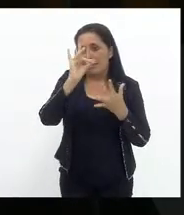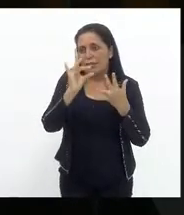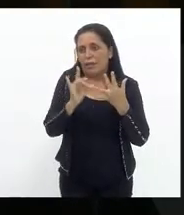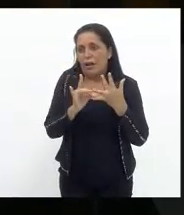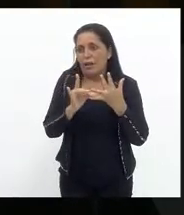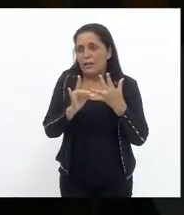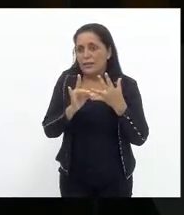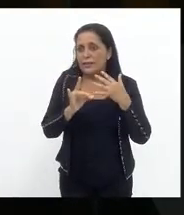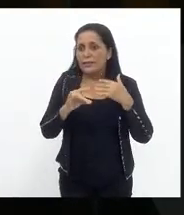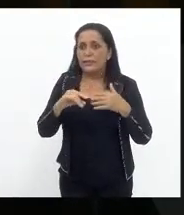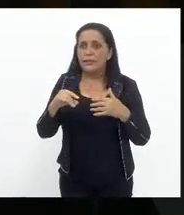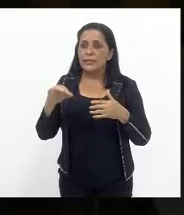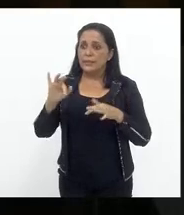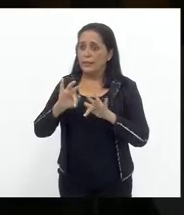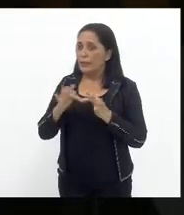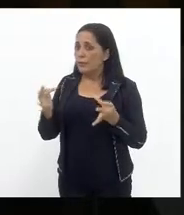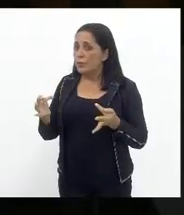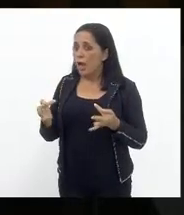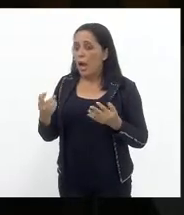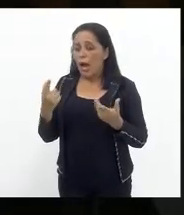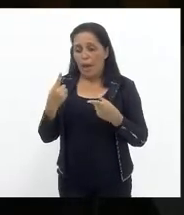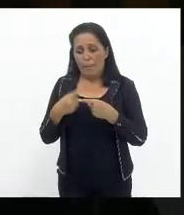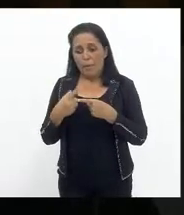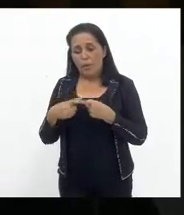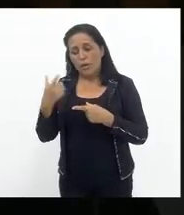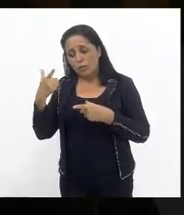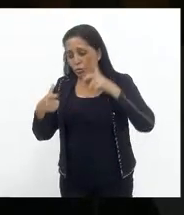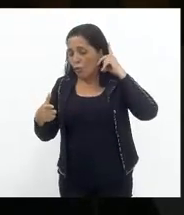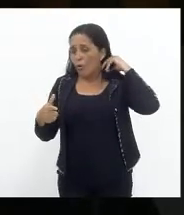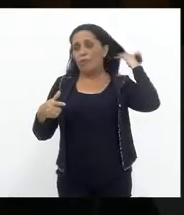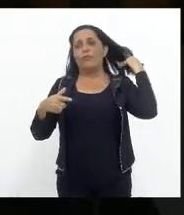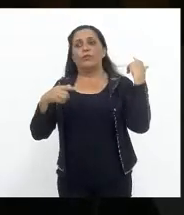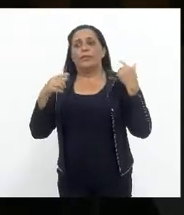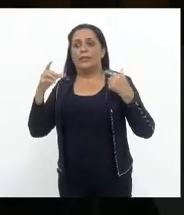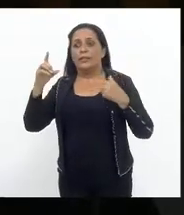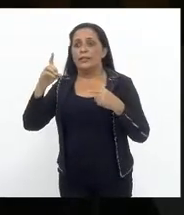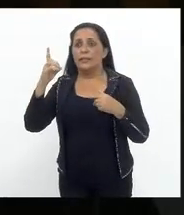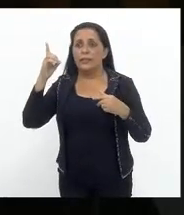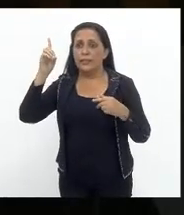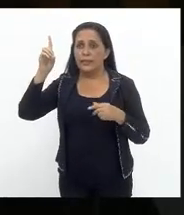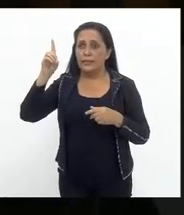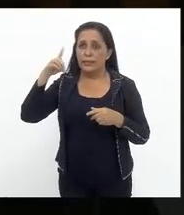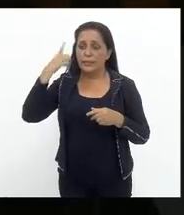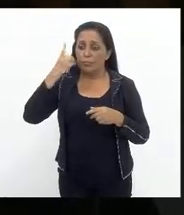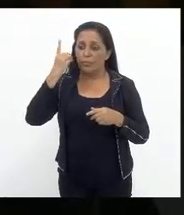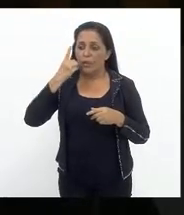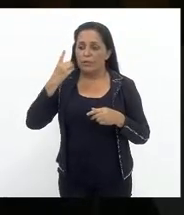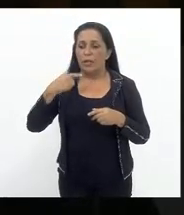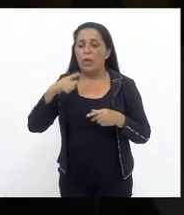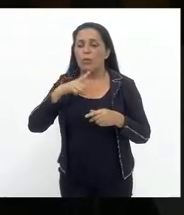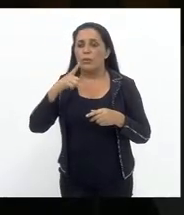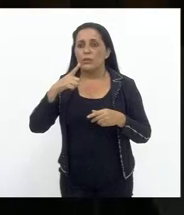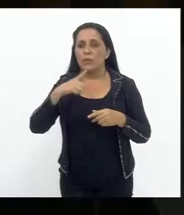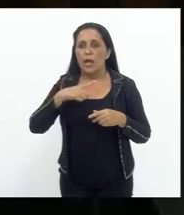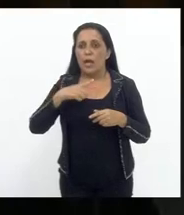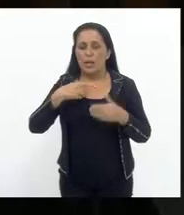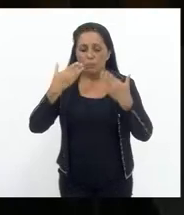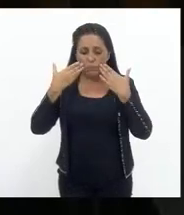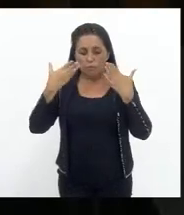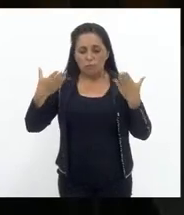E por que, deputada, você vem aqui ao plenário mais uma vez falar? Porque eu tenho um mandato transparente. Eu